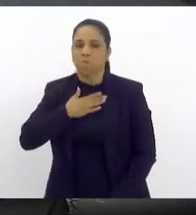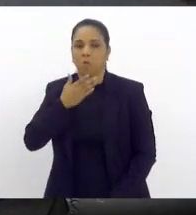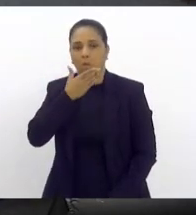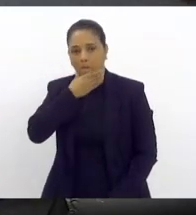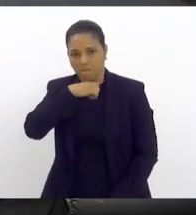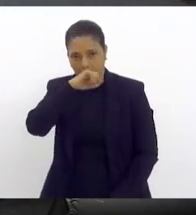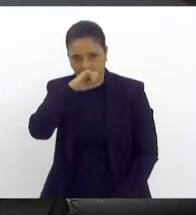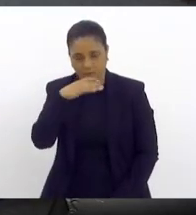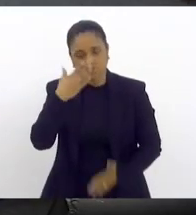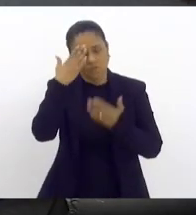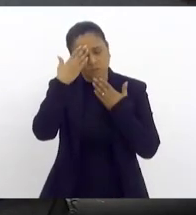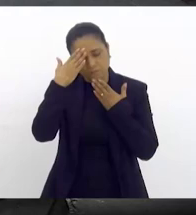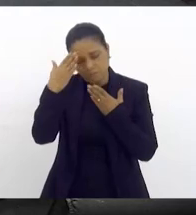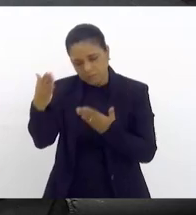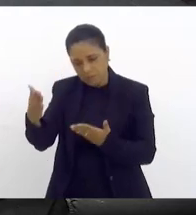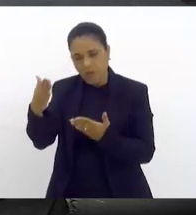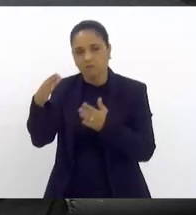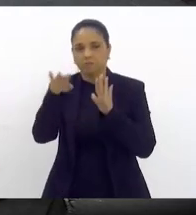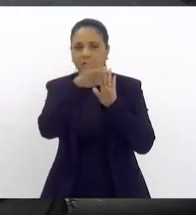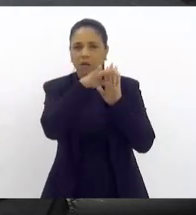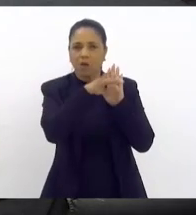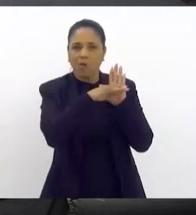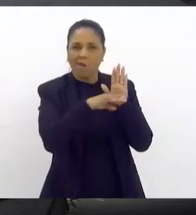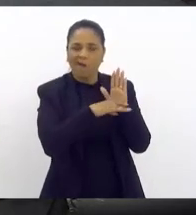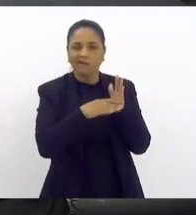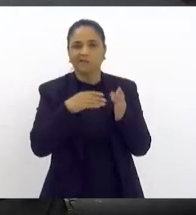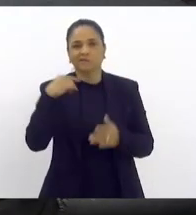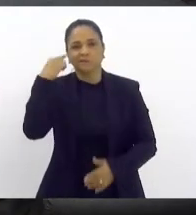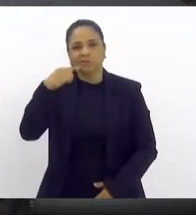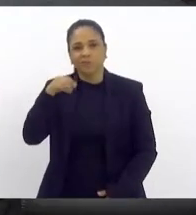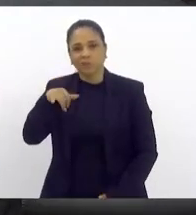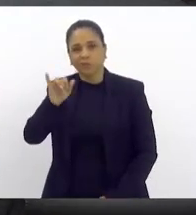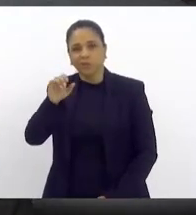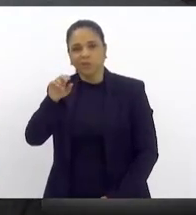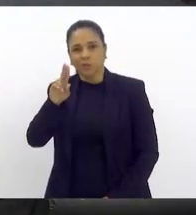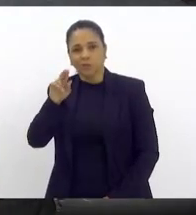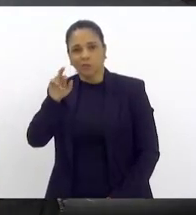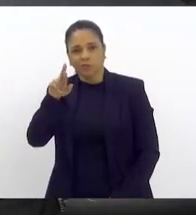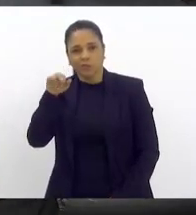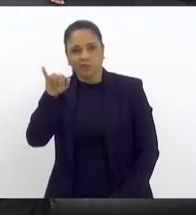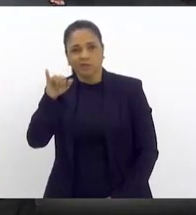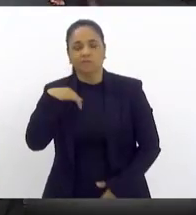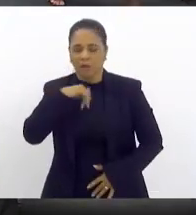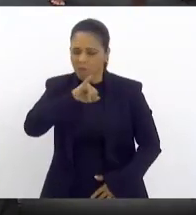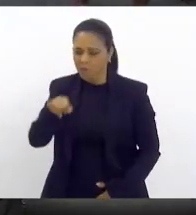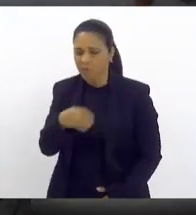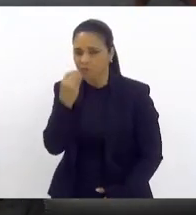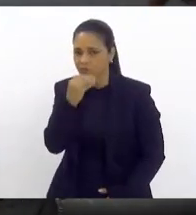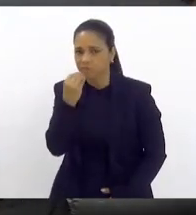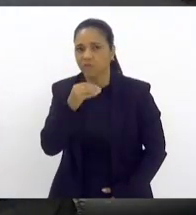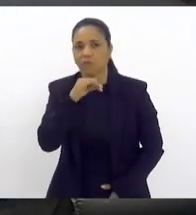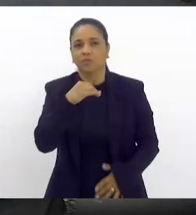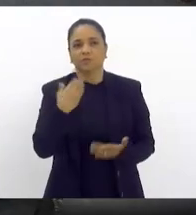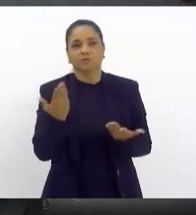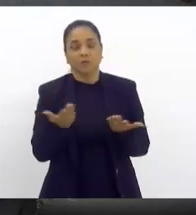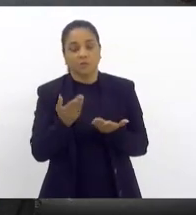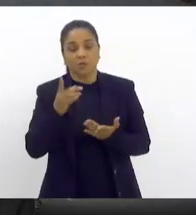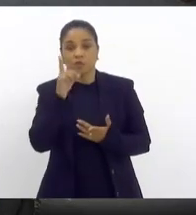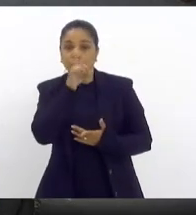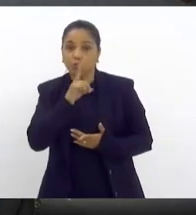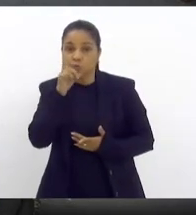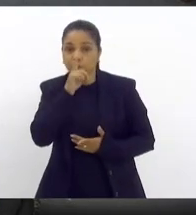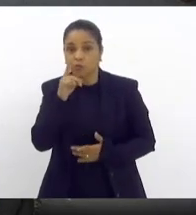Obrigada senhores pela ordem Deputado Yuri Presidente eu queria aproveitar a oportunidade que no próximo domingo dia 2